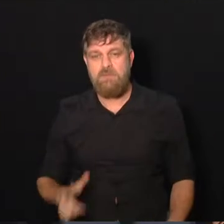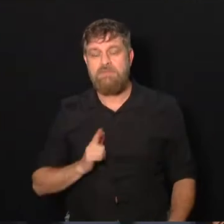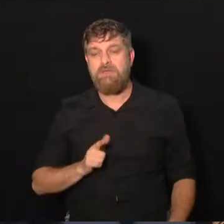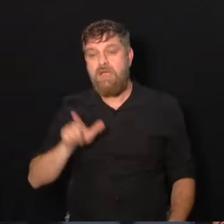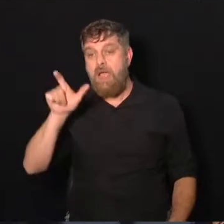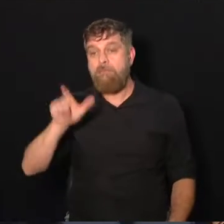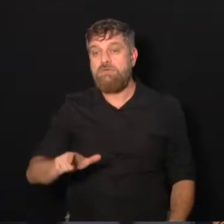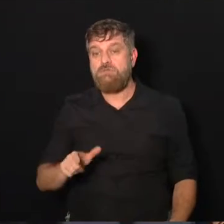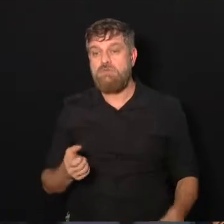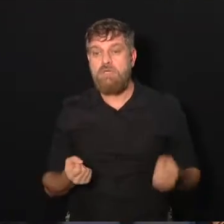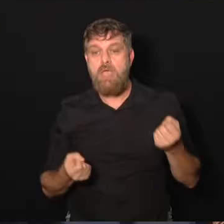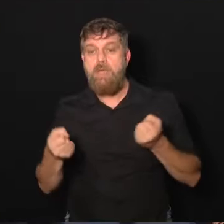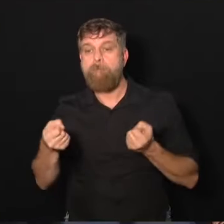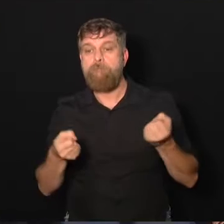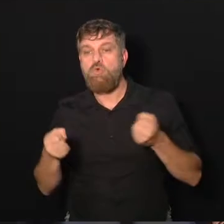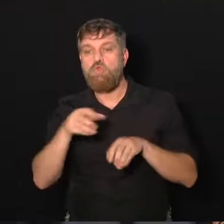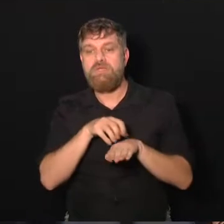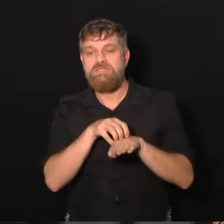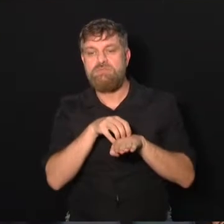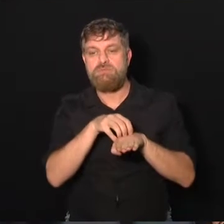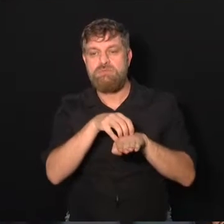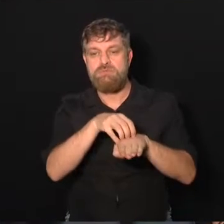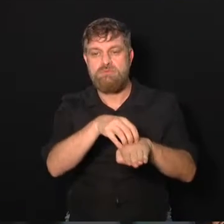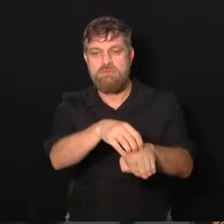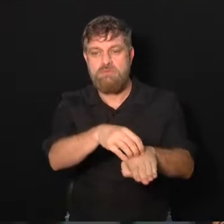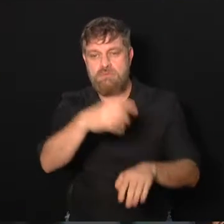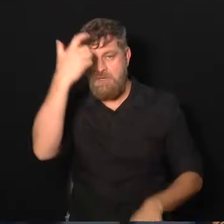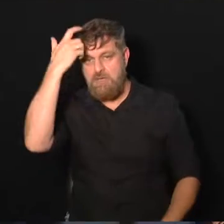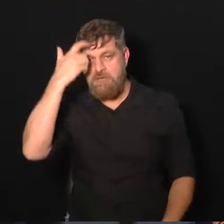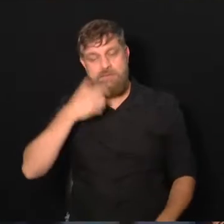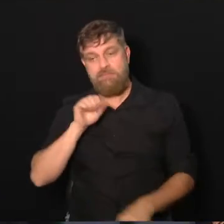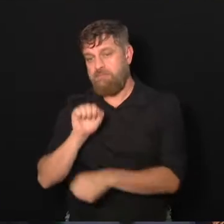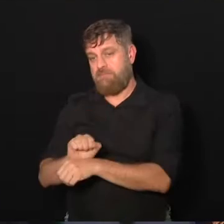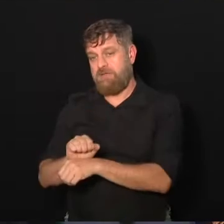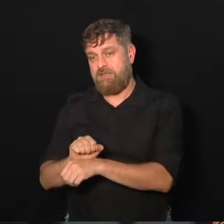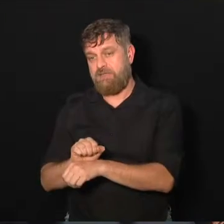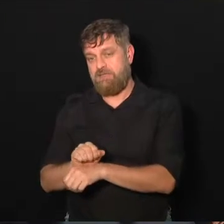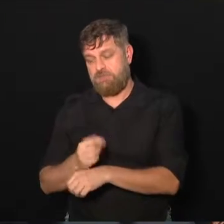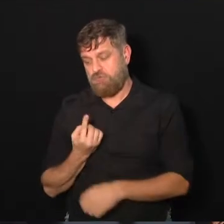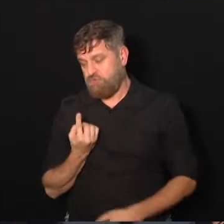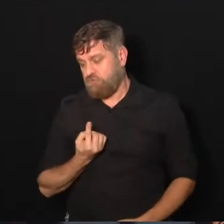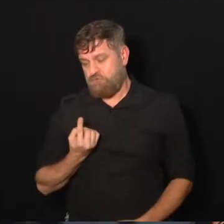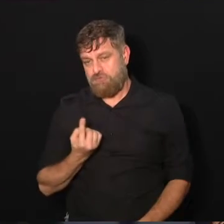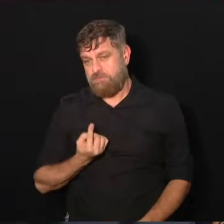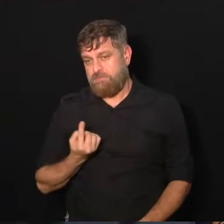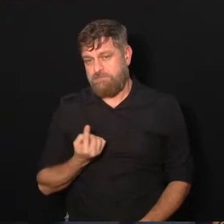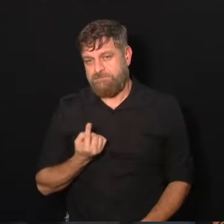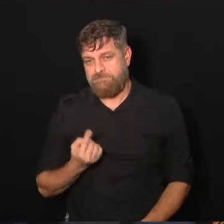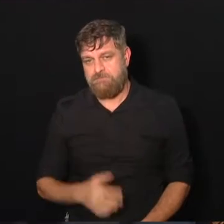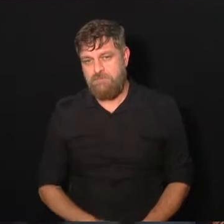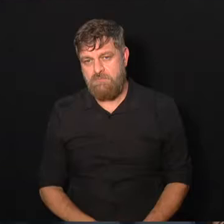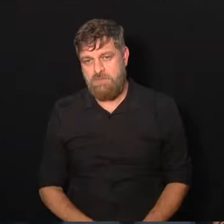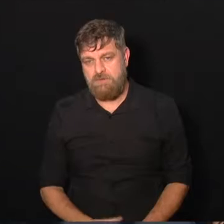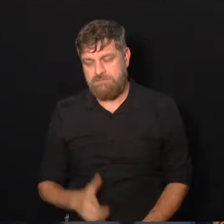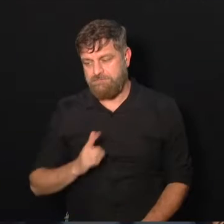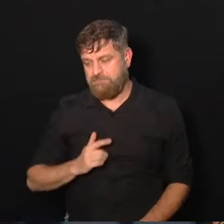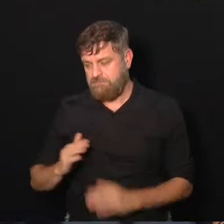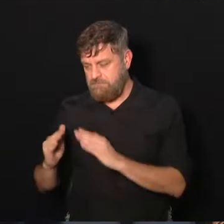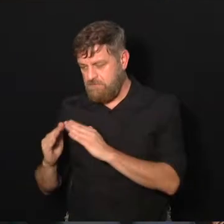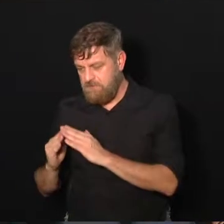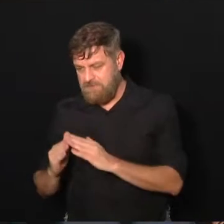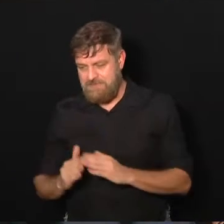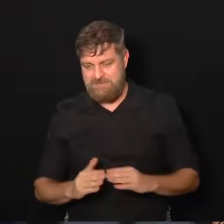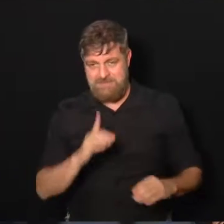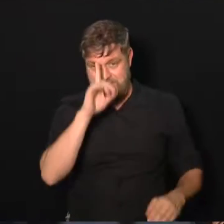transporte específico, porque, como no meu caso, eu parei de transportar o animal sozinha do tutor para a